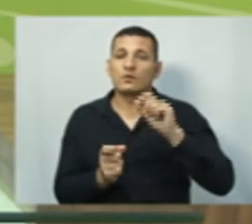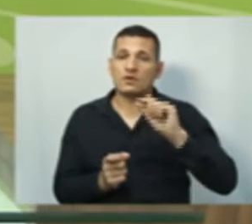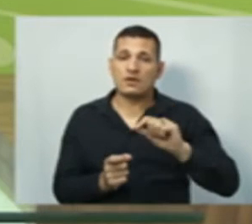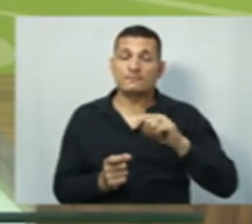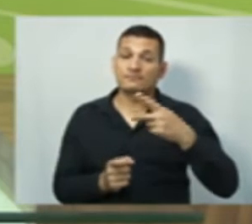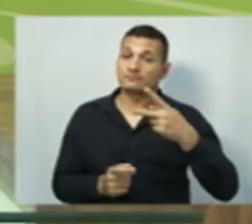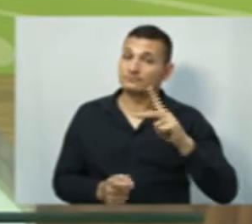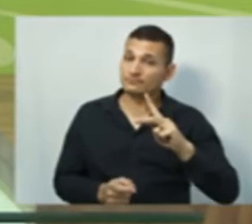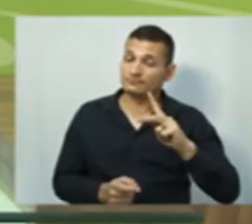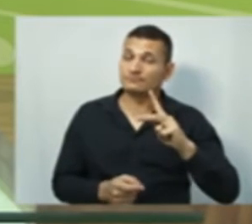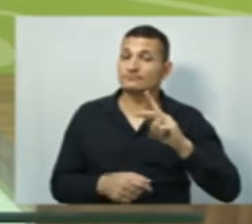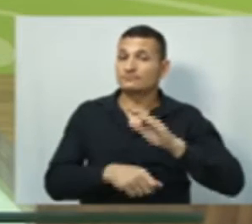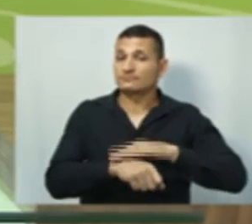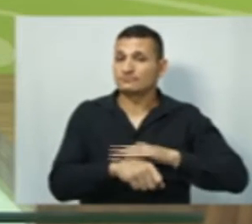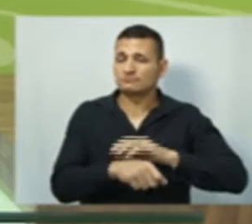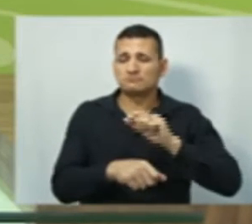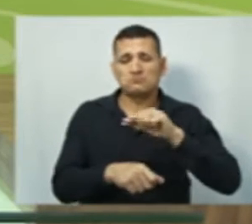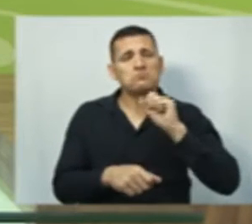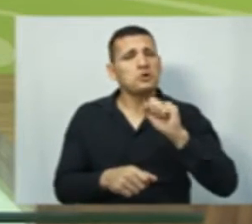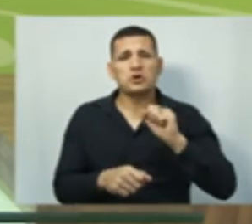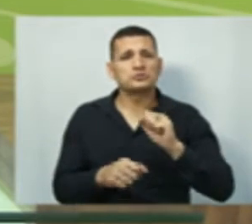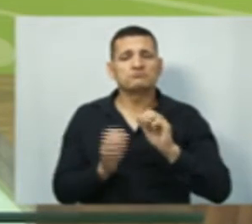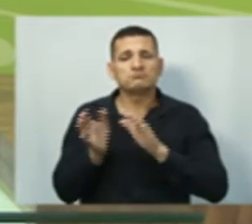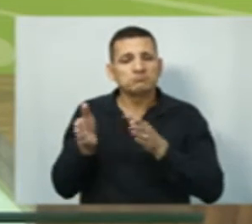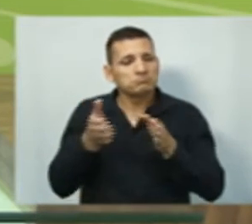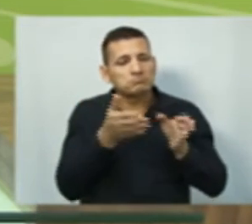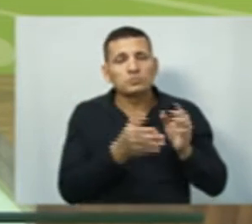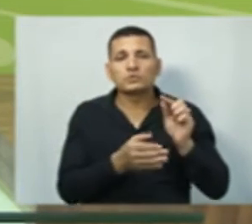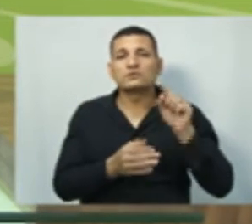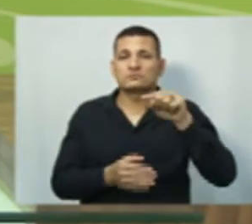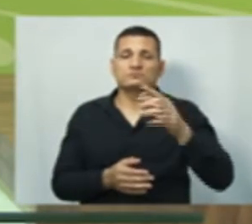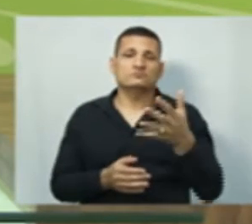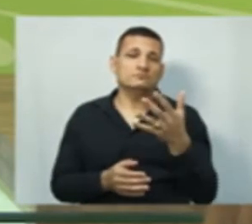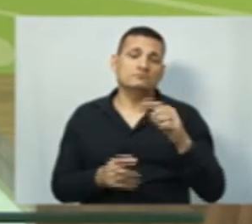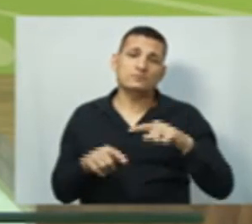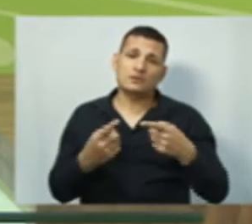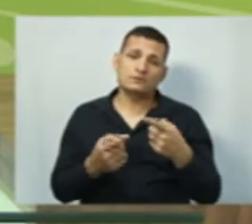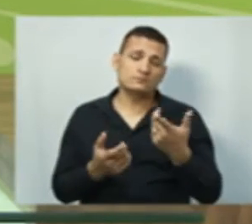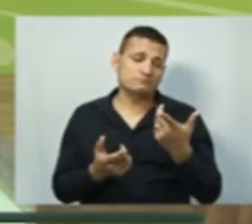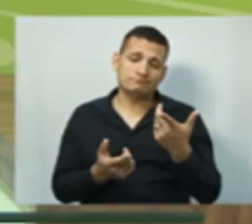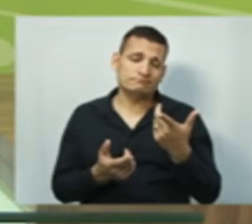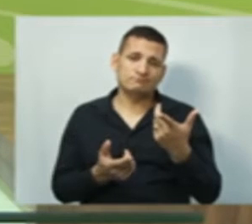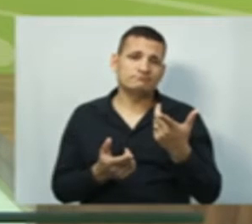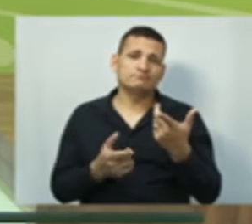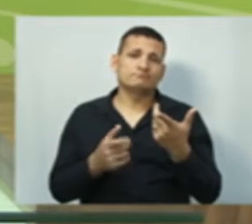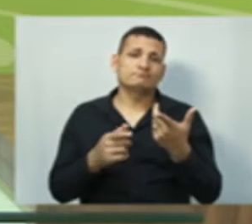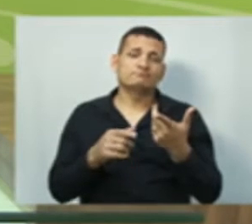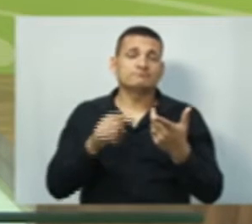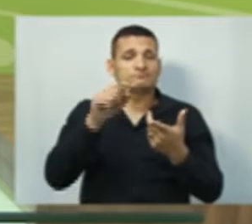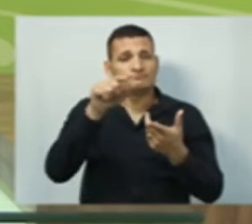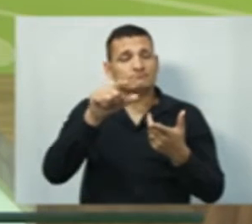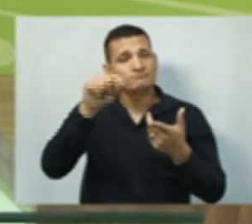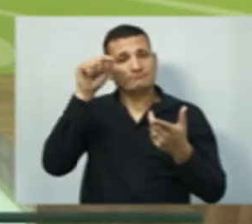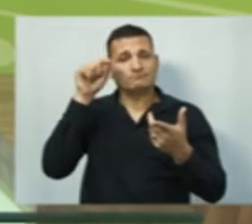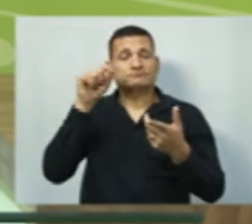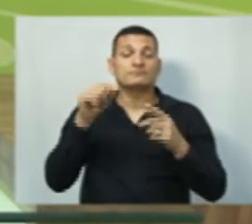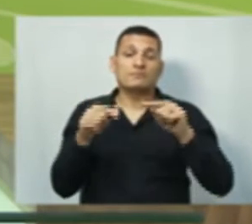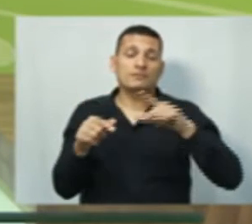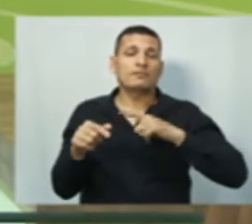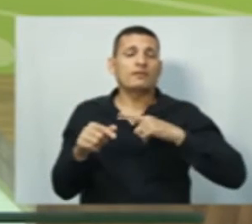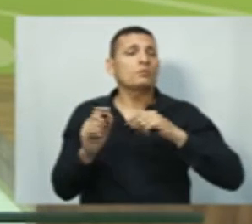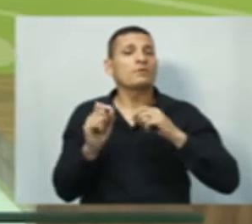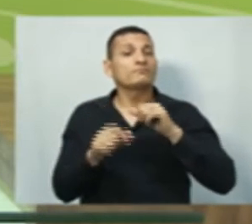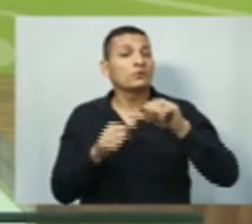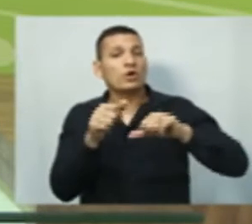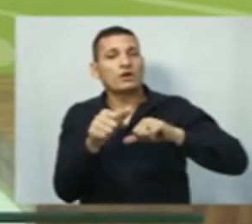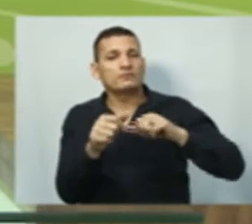ser redimensionado no que você quiser, mas aí são questões de escolha. E aí entra na questão da troca, né? O que você